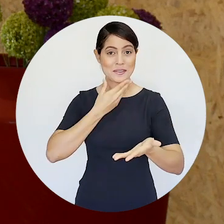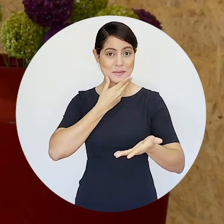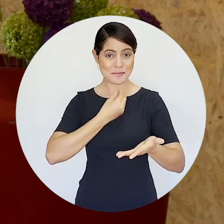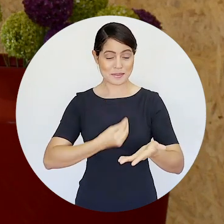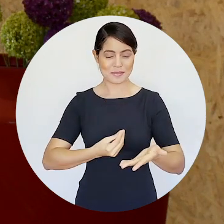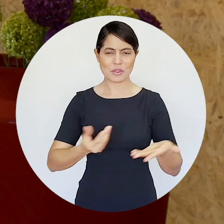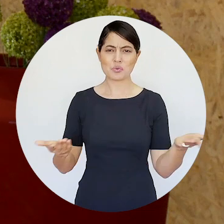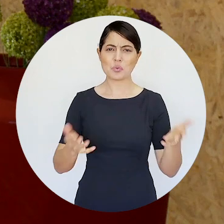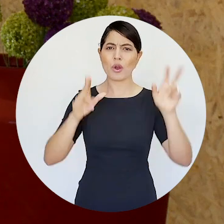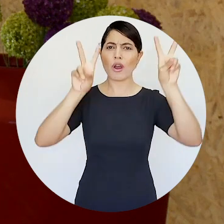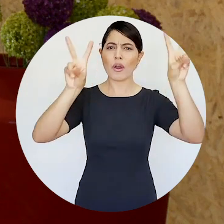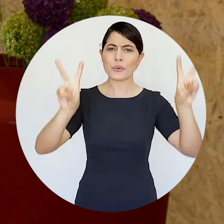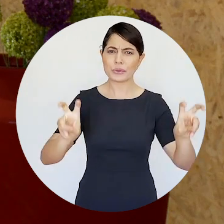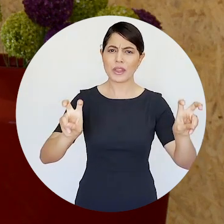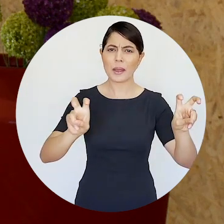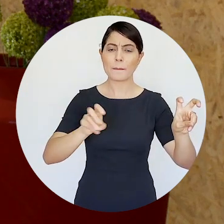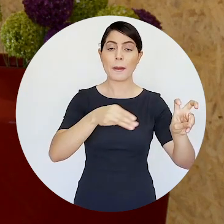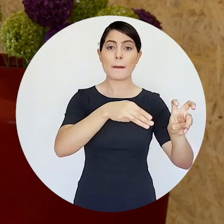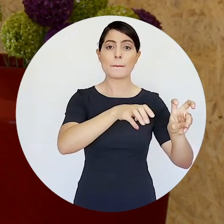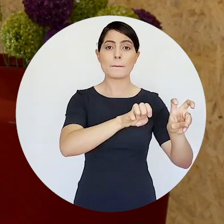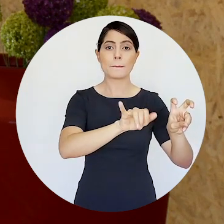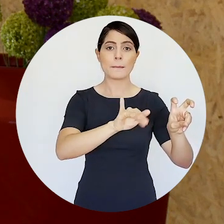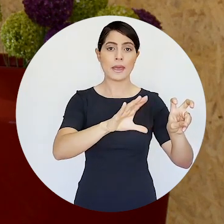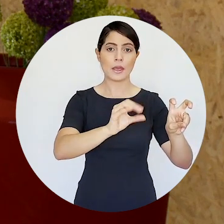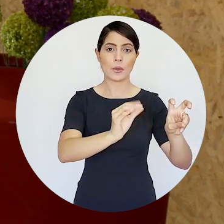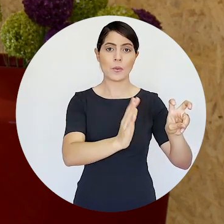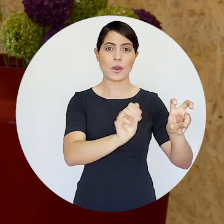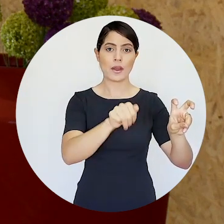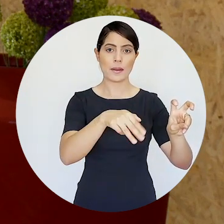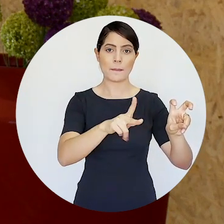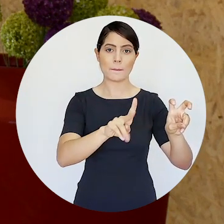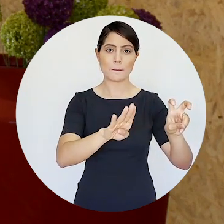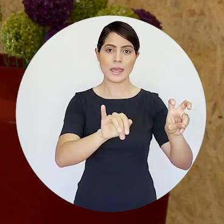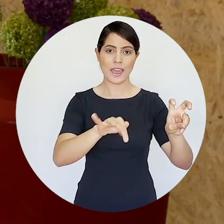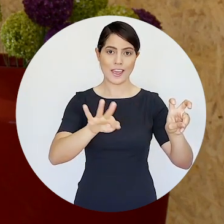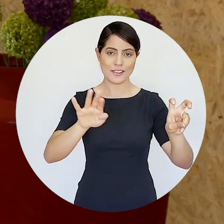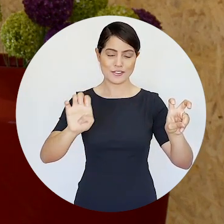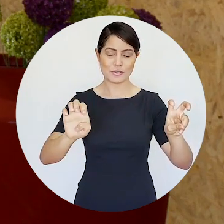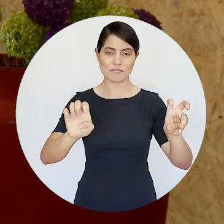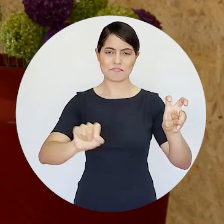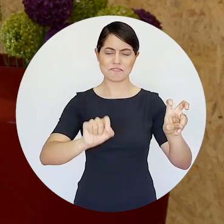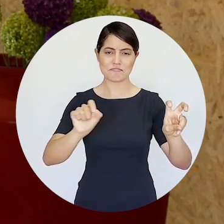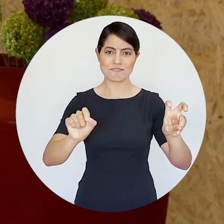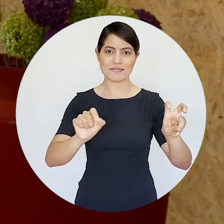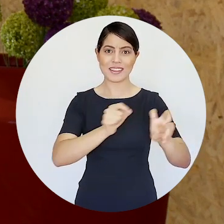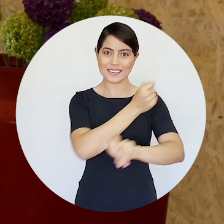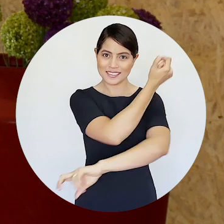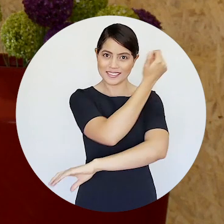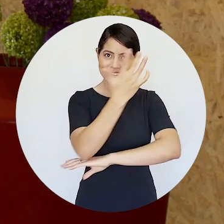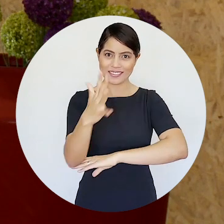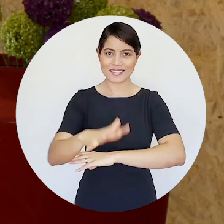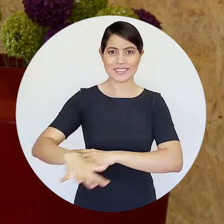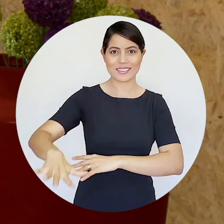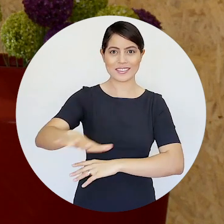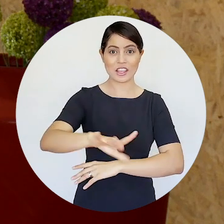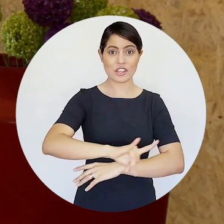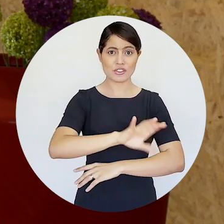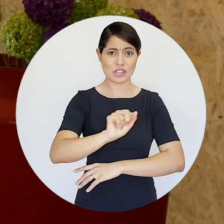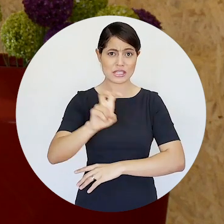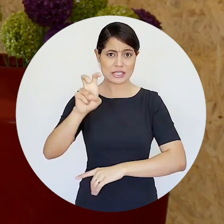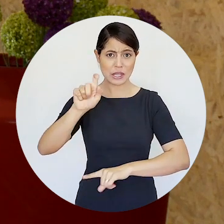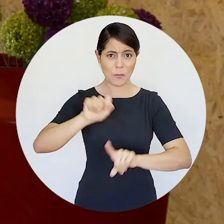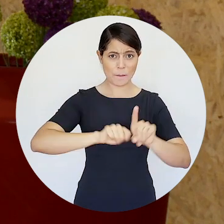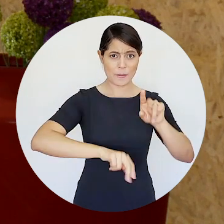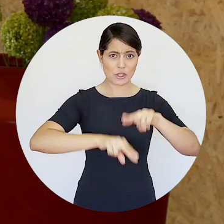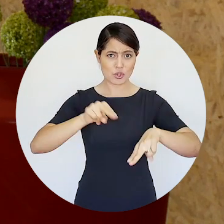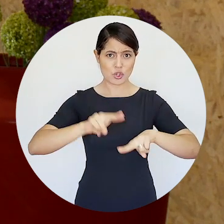falar sobre meio ambiente. O último dia 5 de junho foi marcado pelo Dia Mundial do Meio Ambiente. Mas